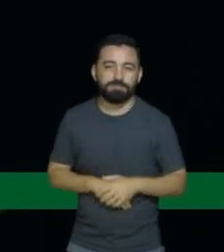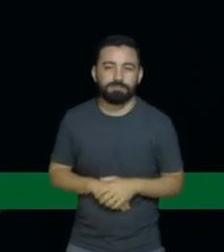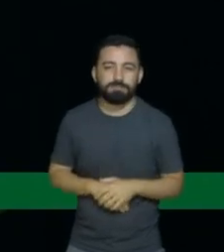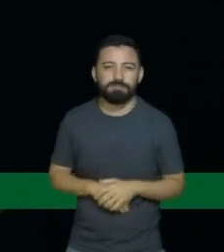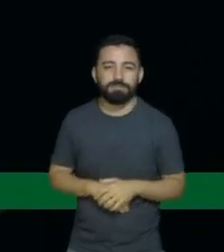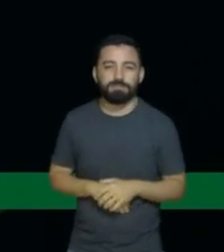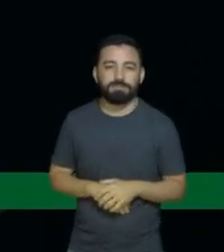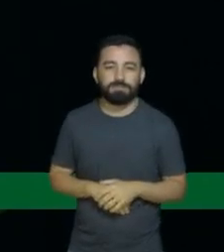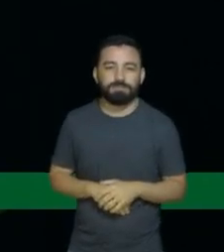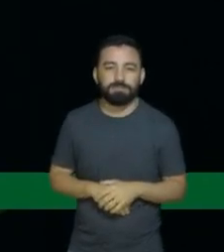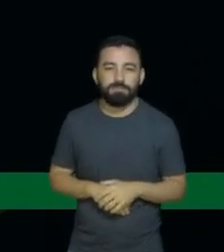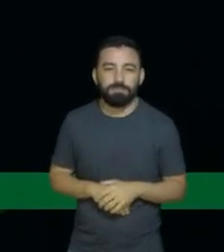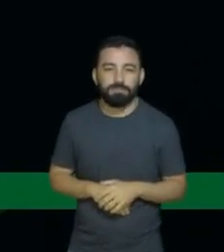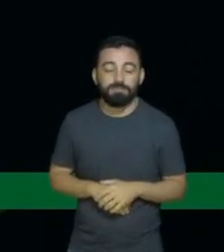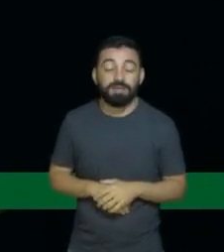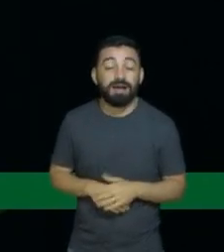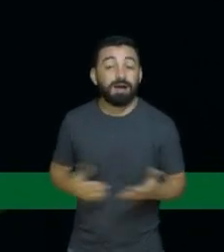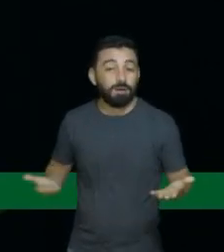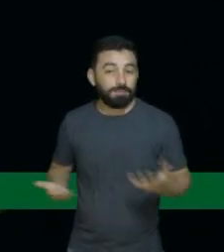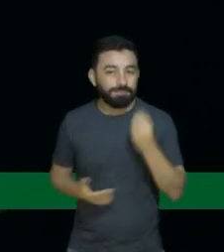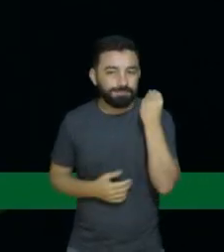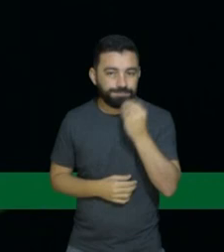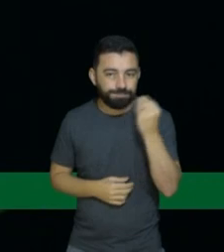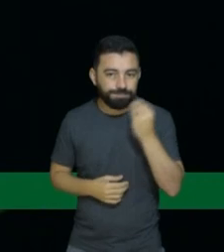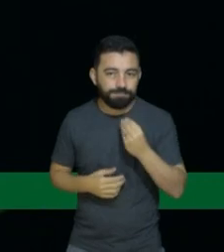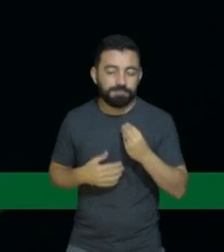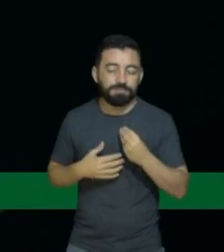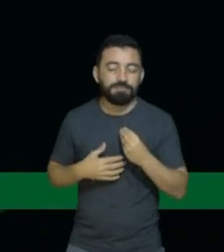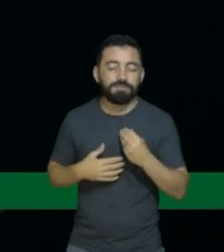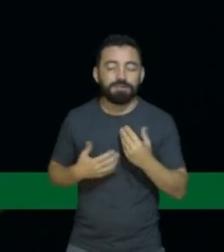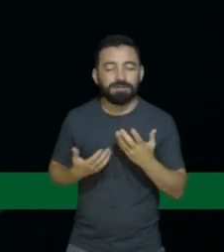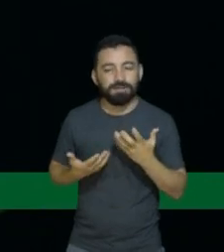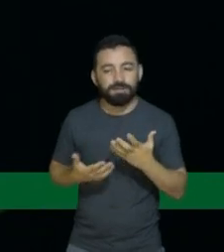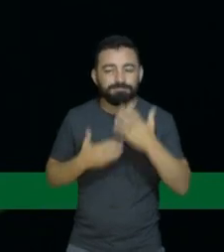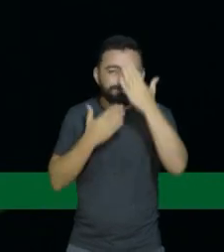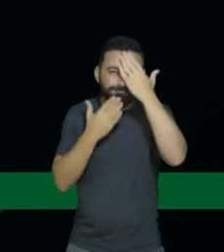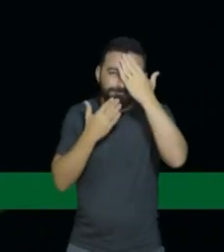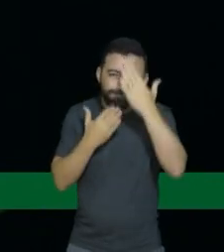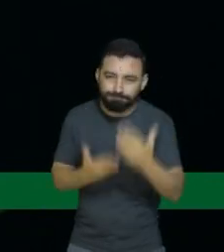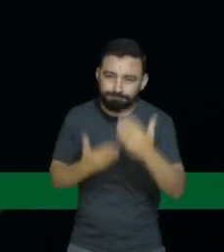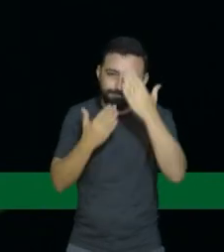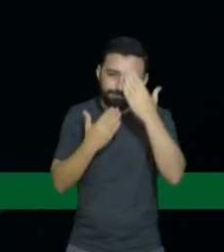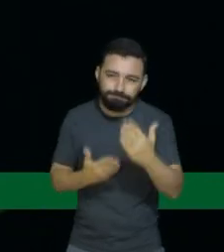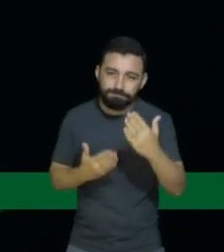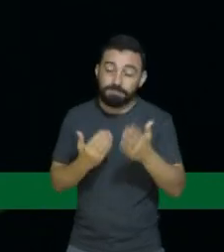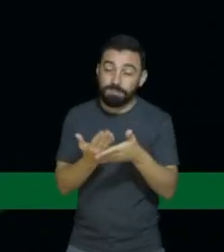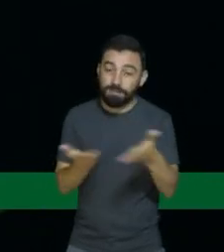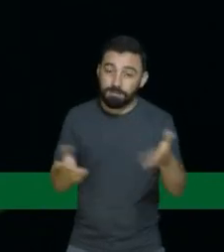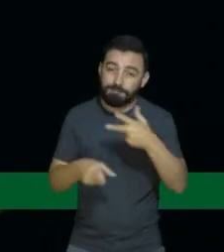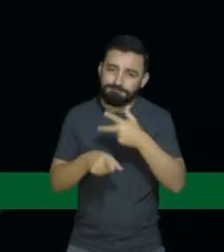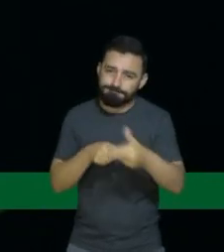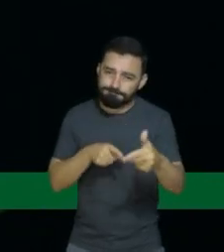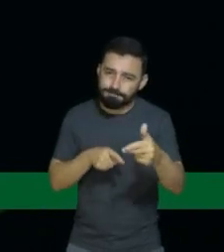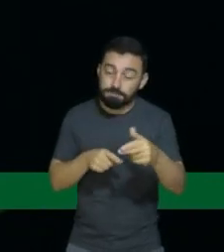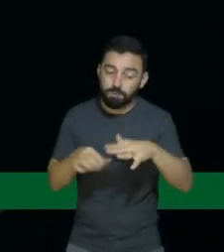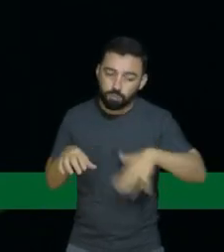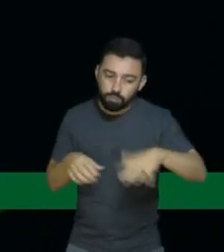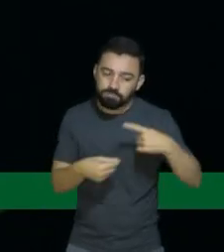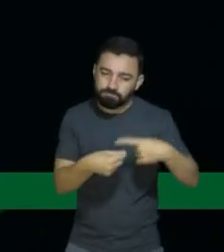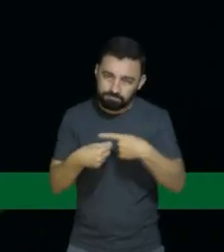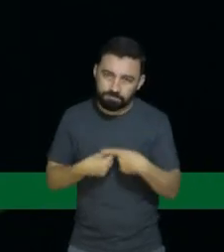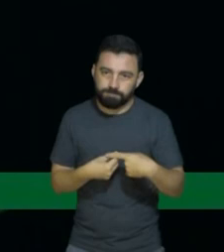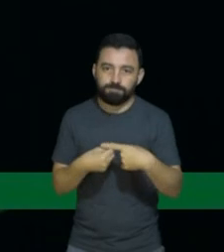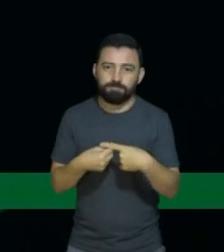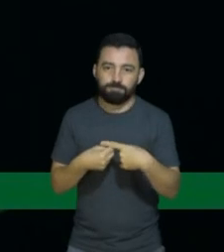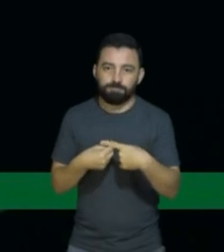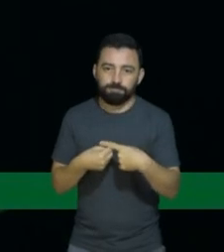estado aproveitamos para expressar nosso profundo agradecimento às conquistas municipais